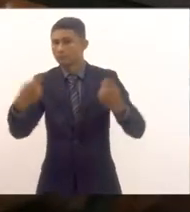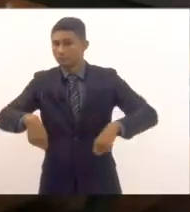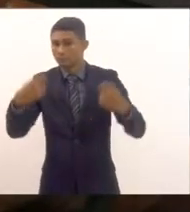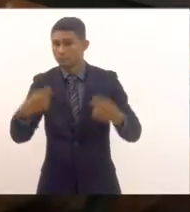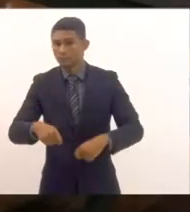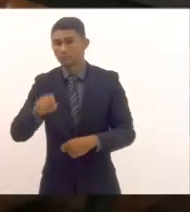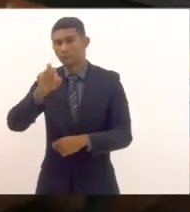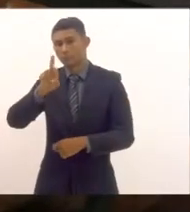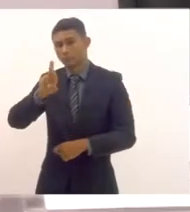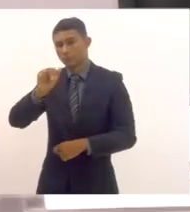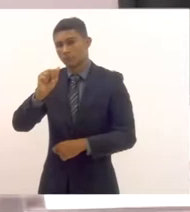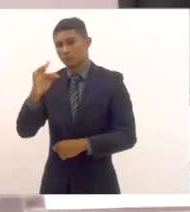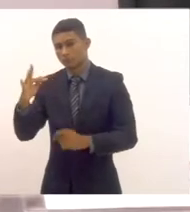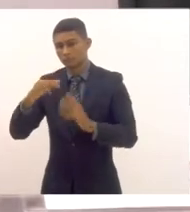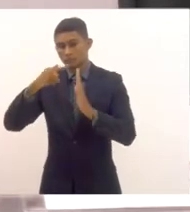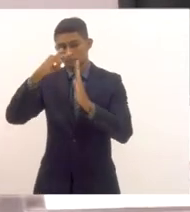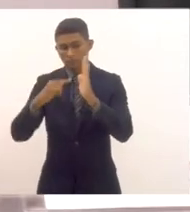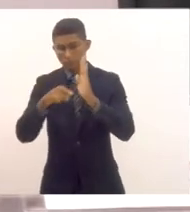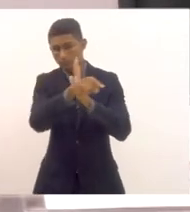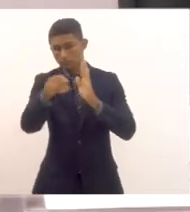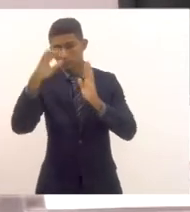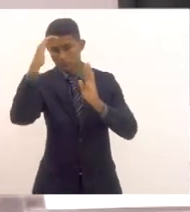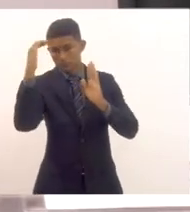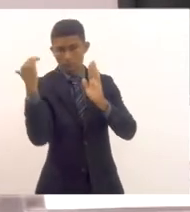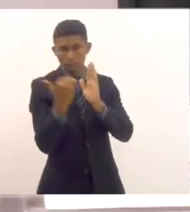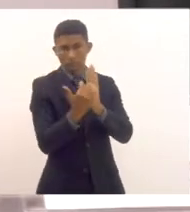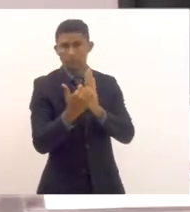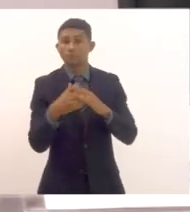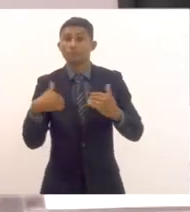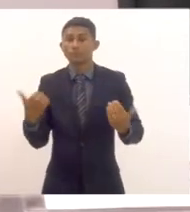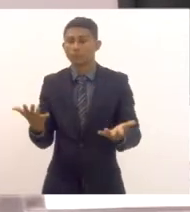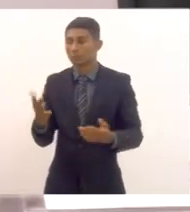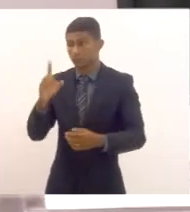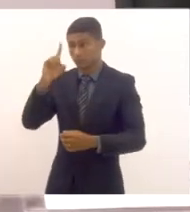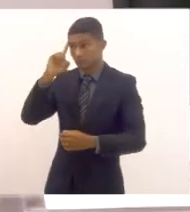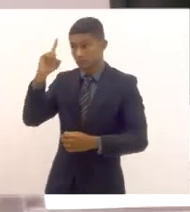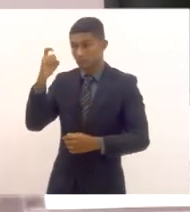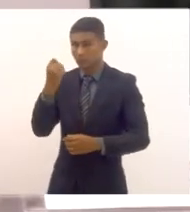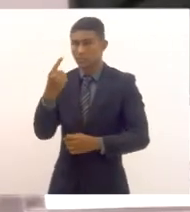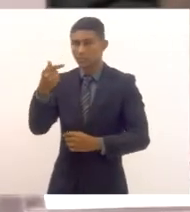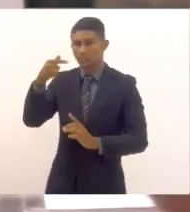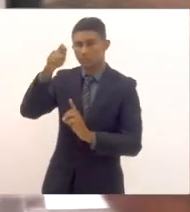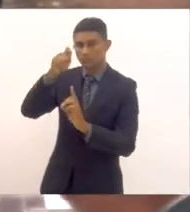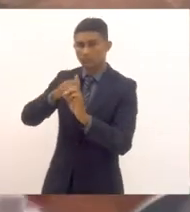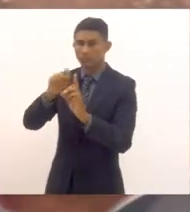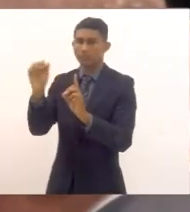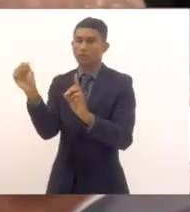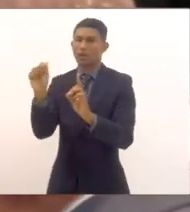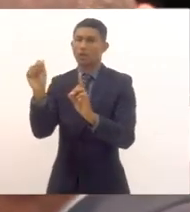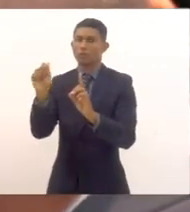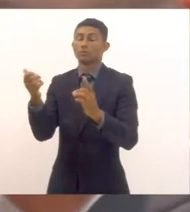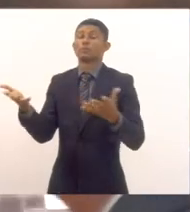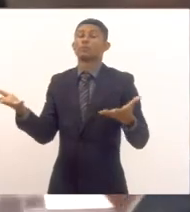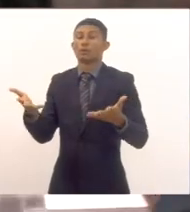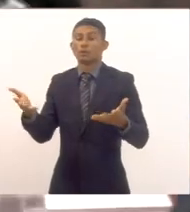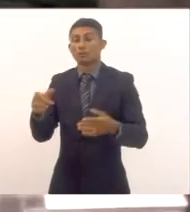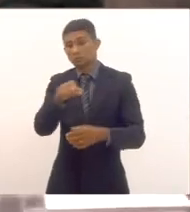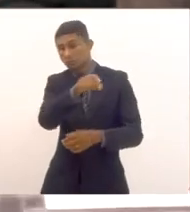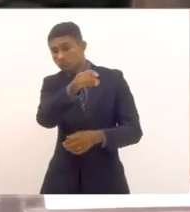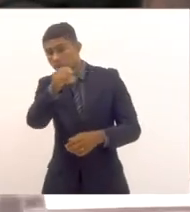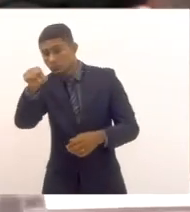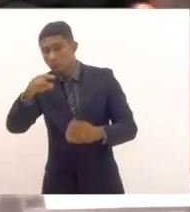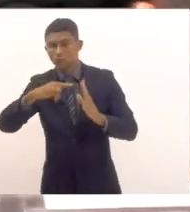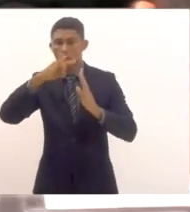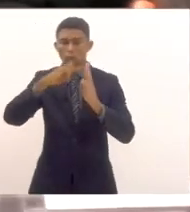do rádio não só acha que a partir do dia Dezessete de agosto com toda essa essa é uma palavra agora que vocês vão ter